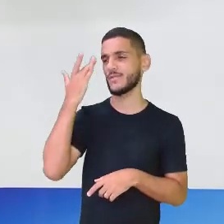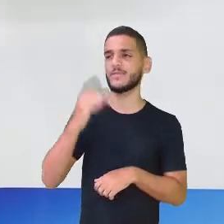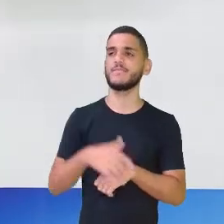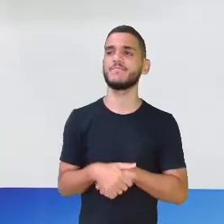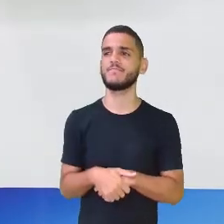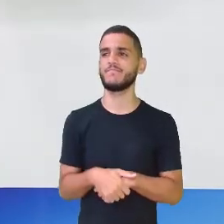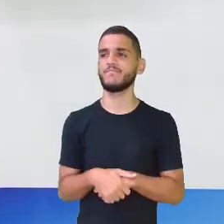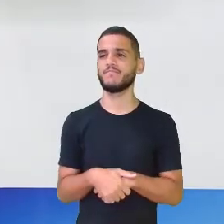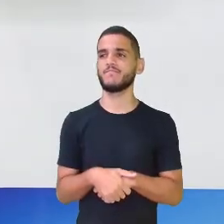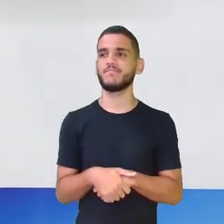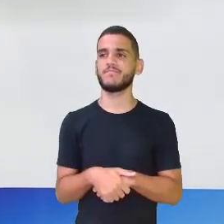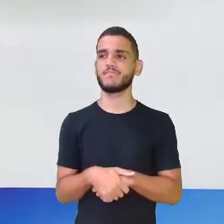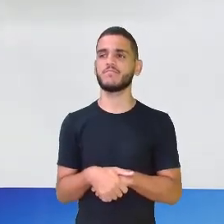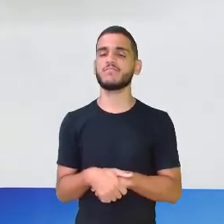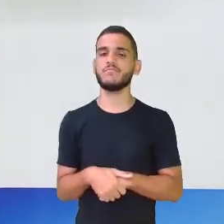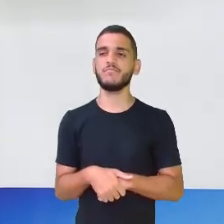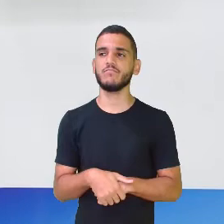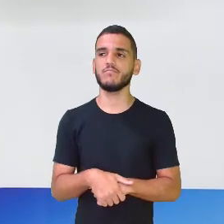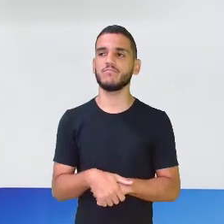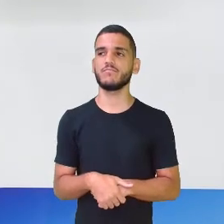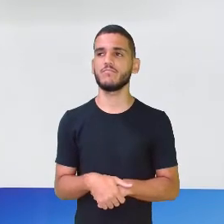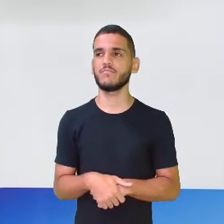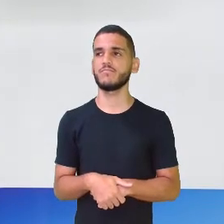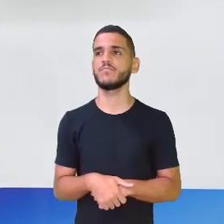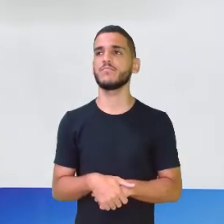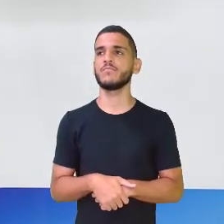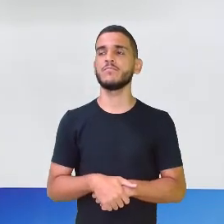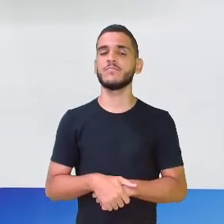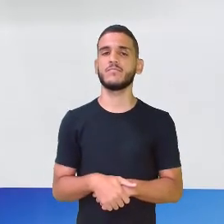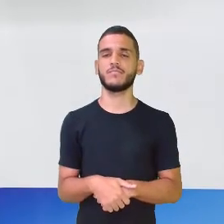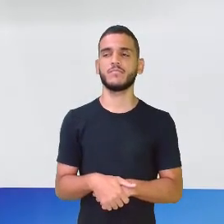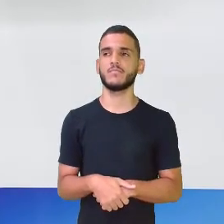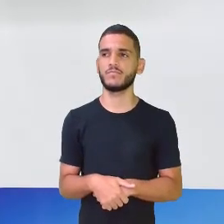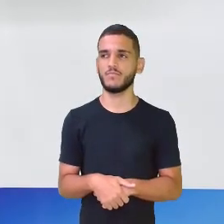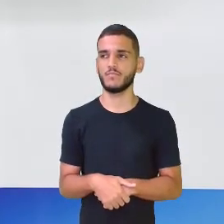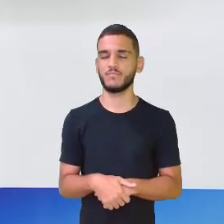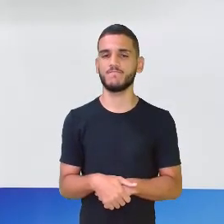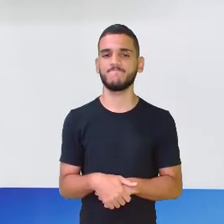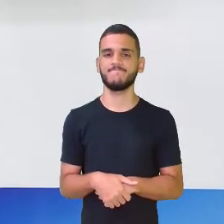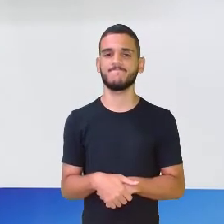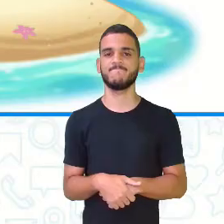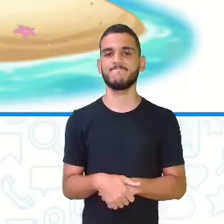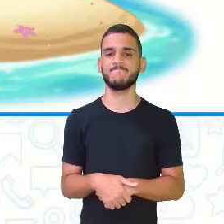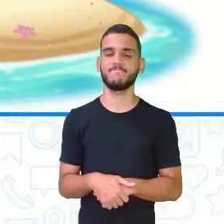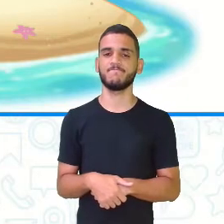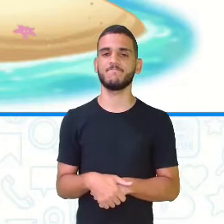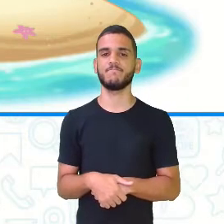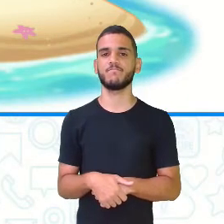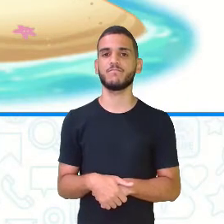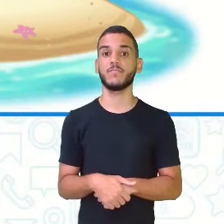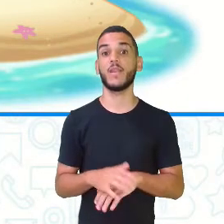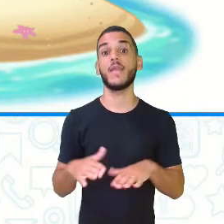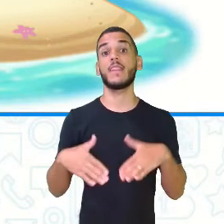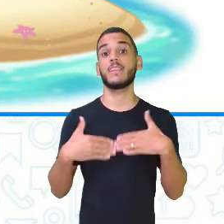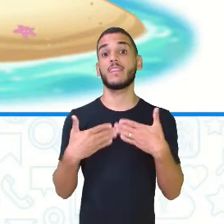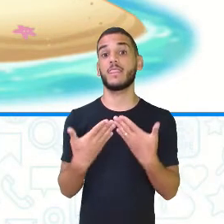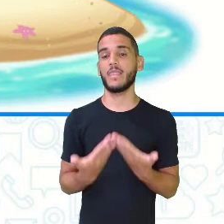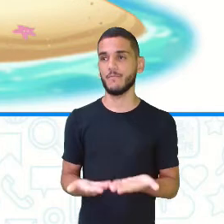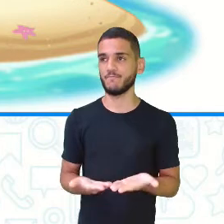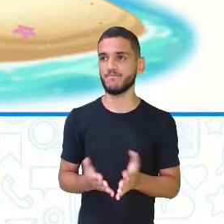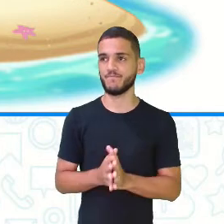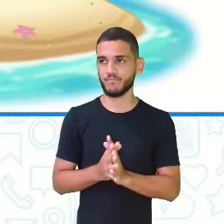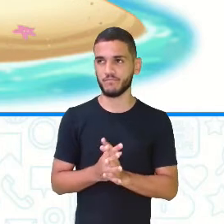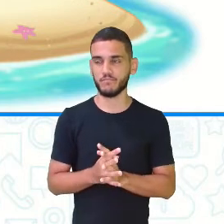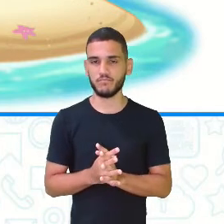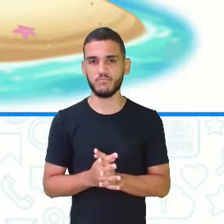certo? Então, esse aqui eu já passei e vamos aqui para essa parte daqui, ó. Embora, para aqueles que